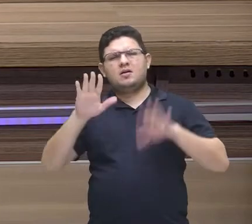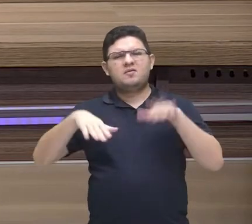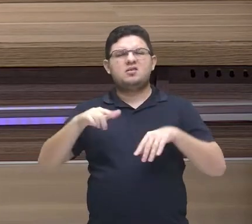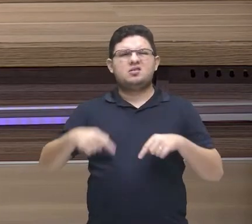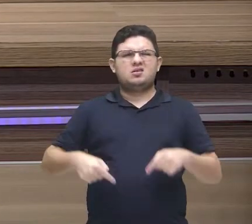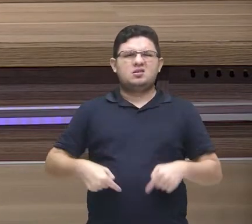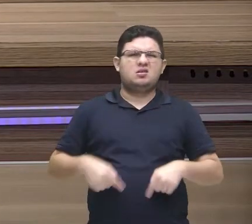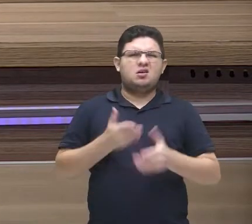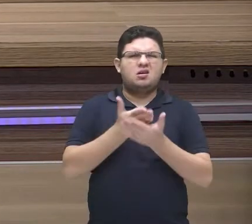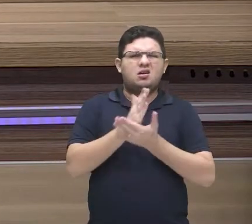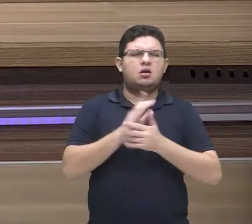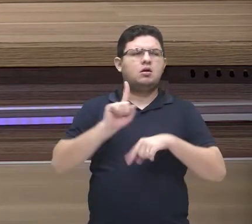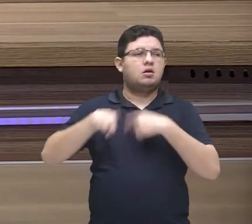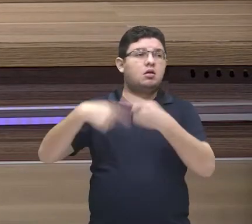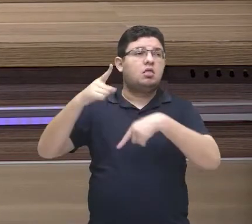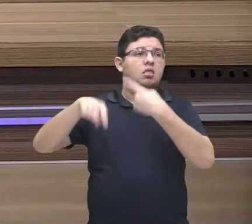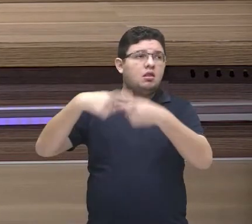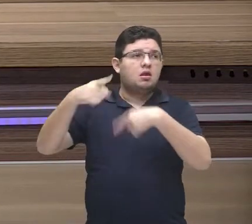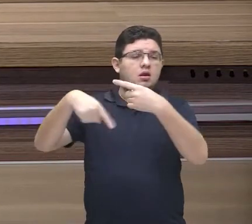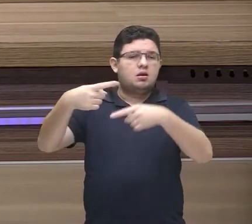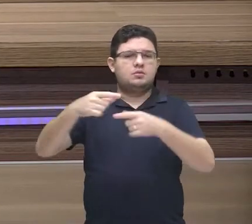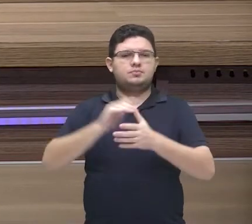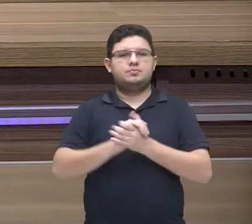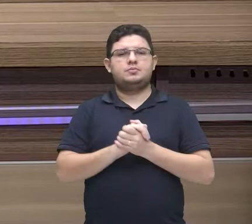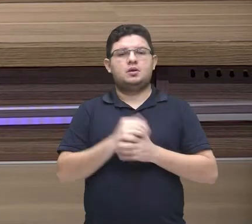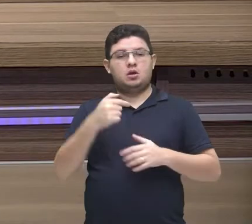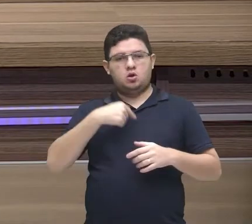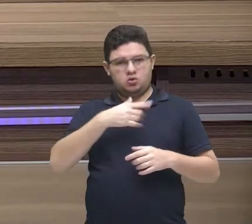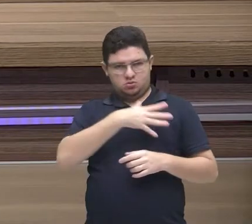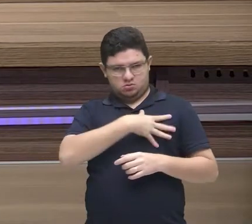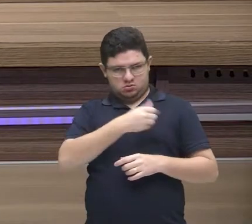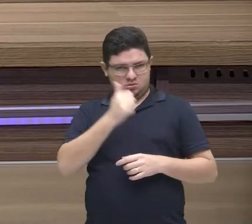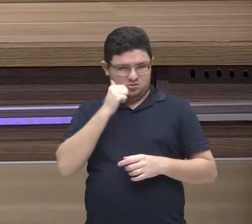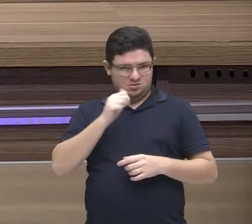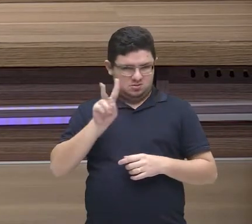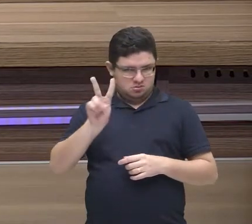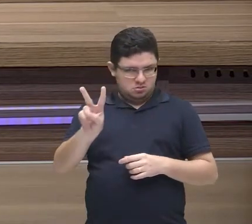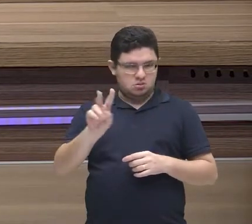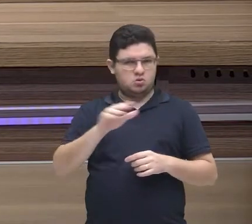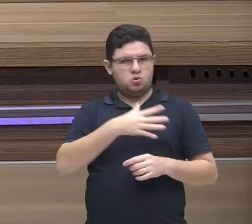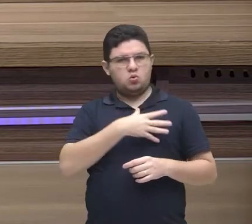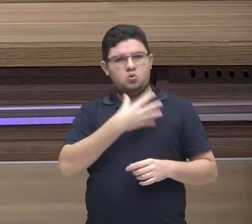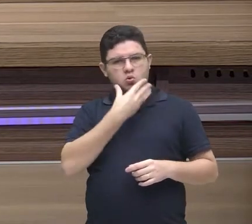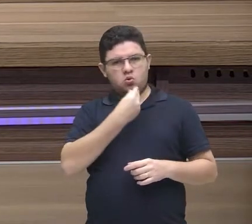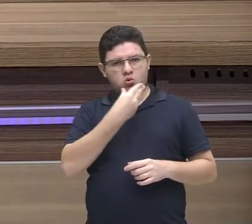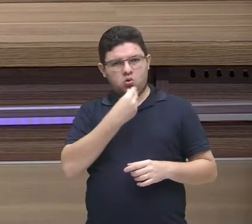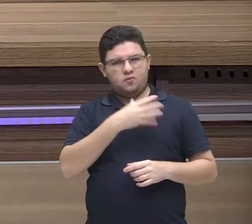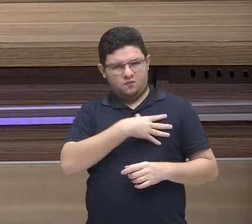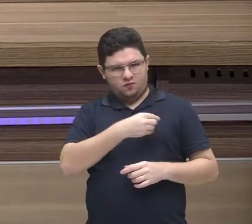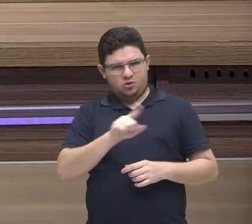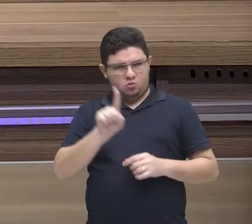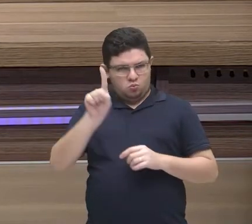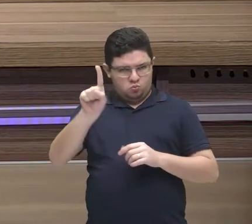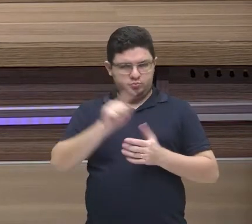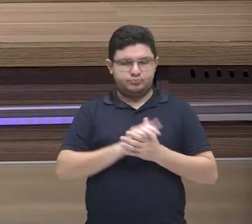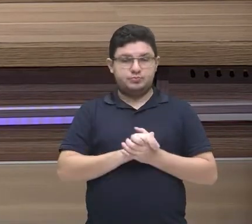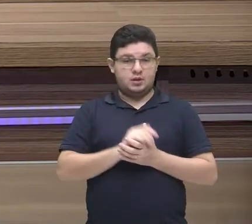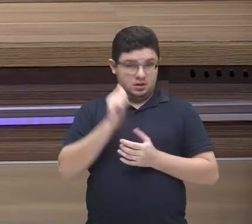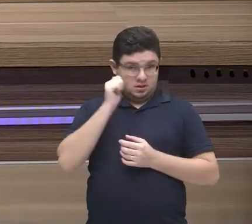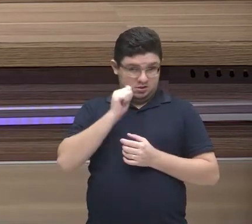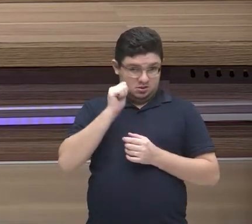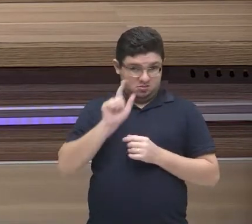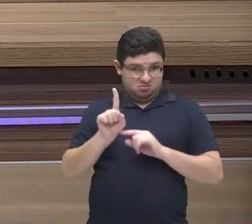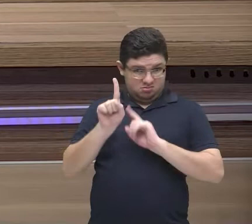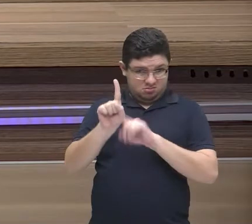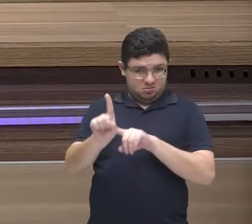lá. Né? Eu tenho 2 filhas e um filho. A minha primeira filha estava em sala de aula e pediu, mas como ela tem uma